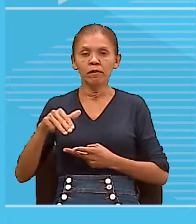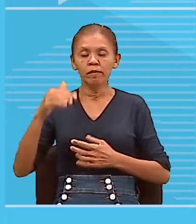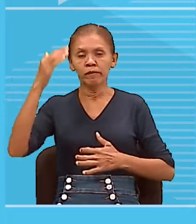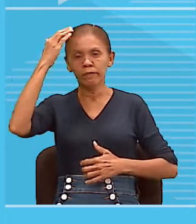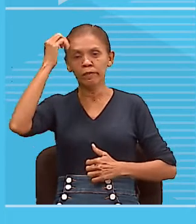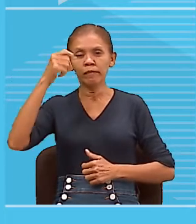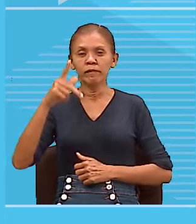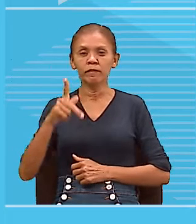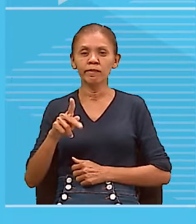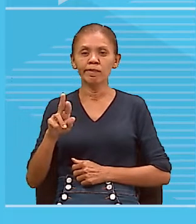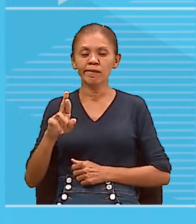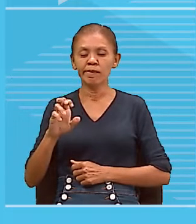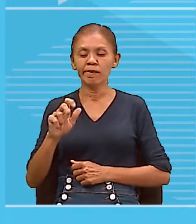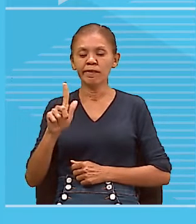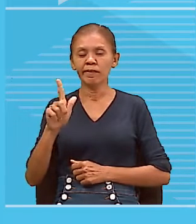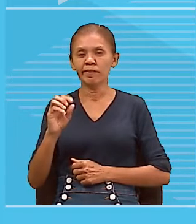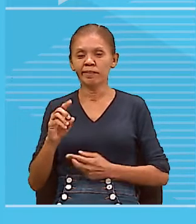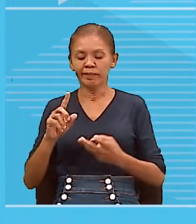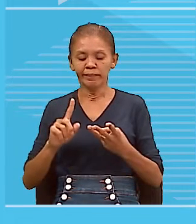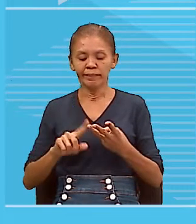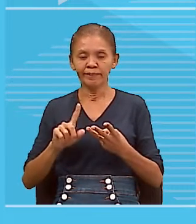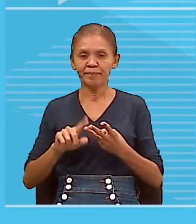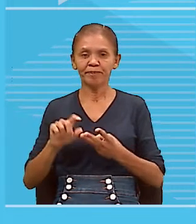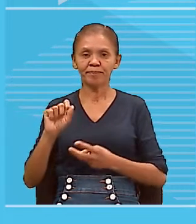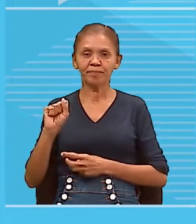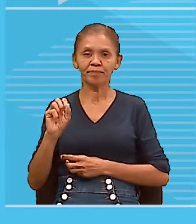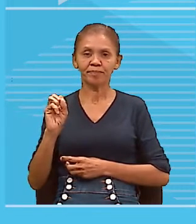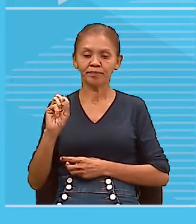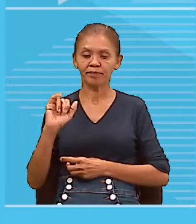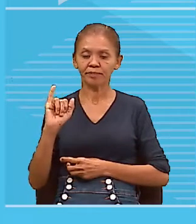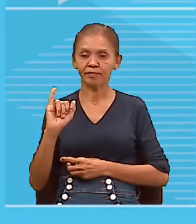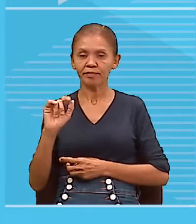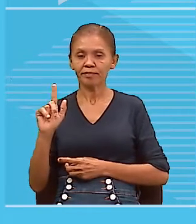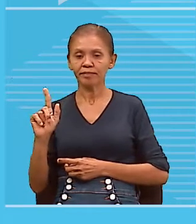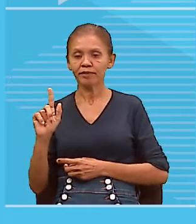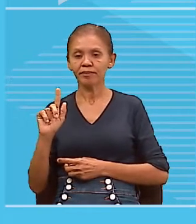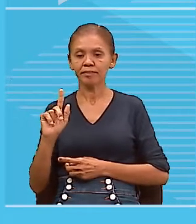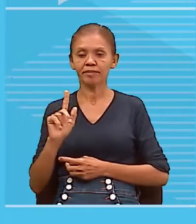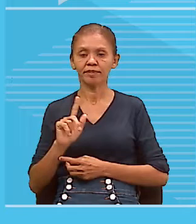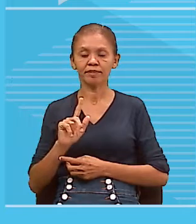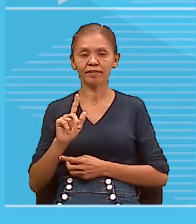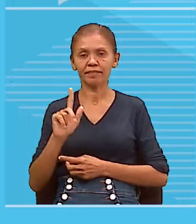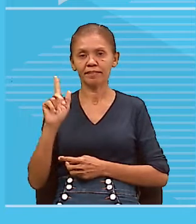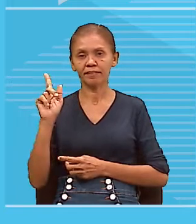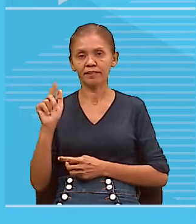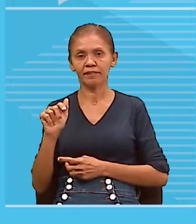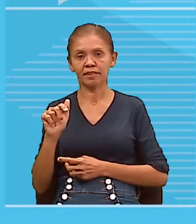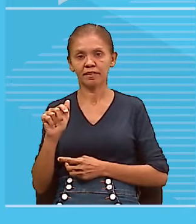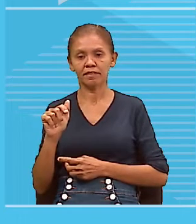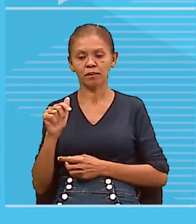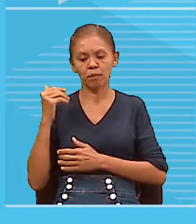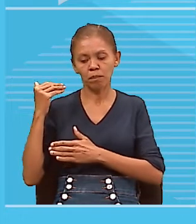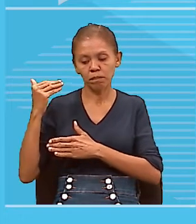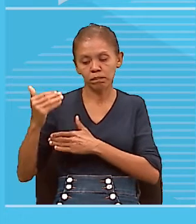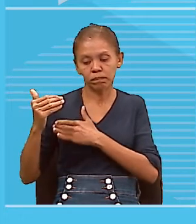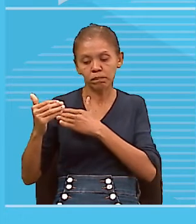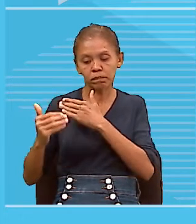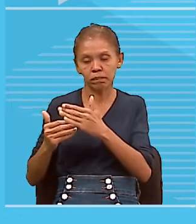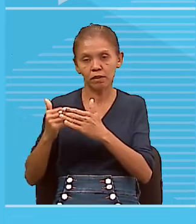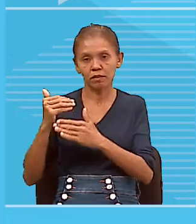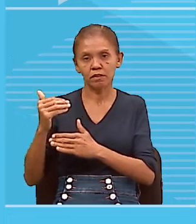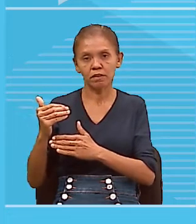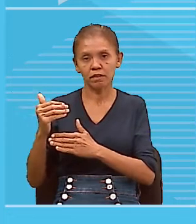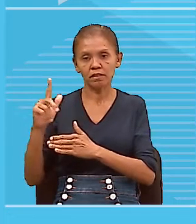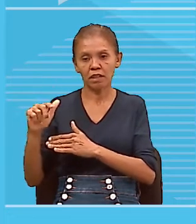mais fofa meu Jesus pois é então será se foi assim dessa forma linear que aconteceu